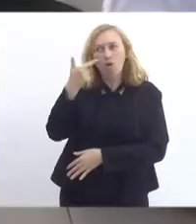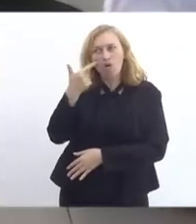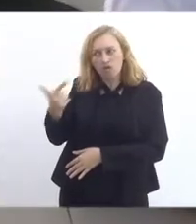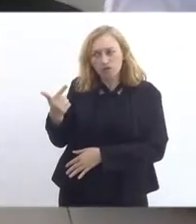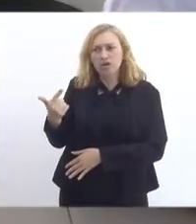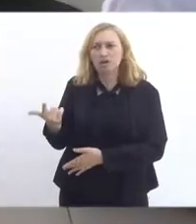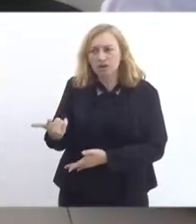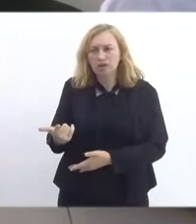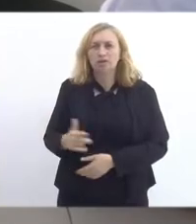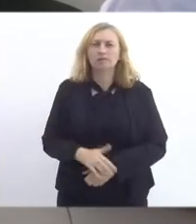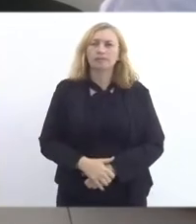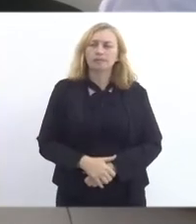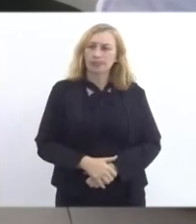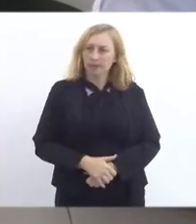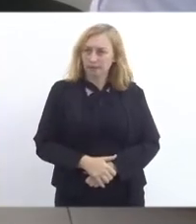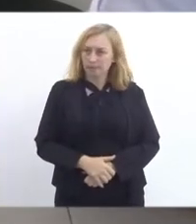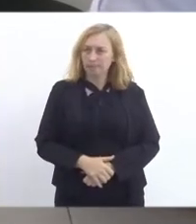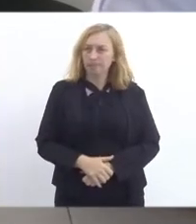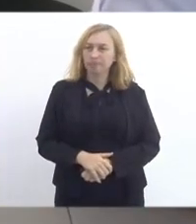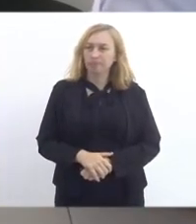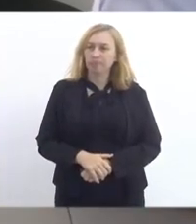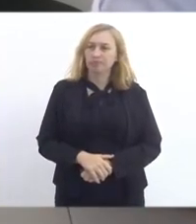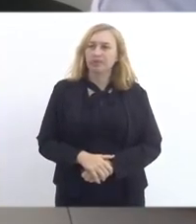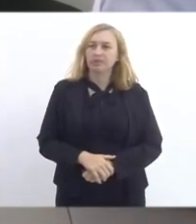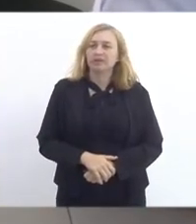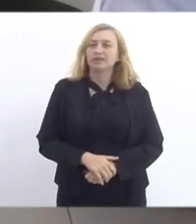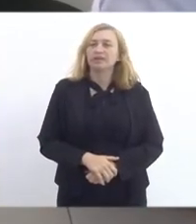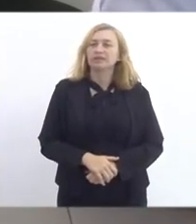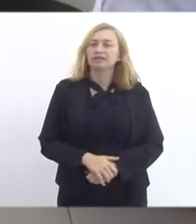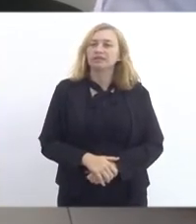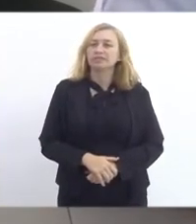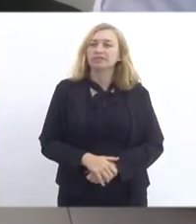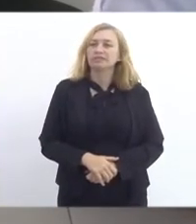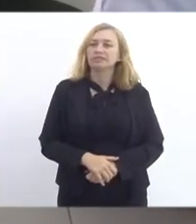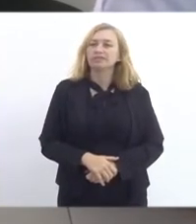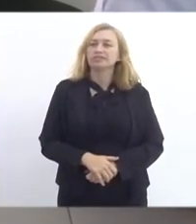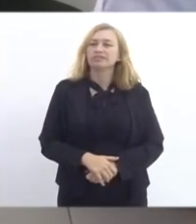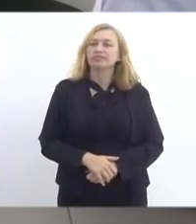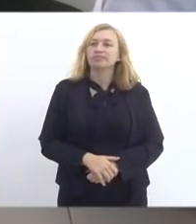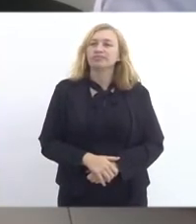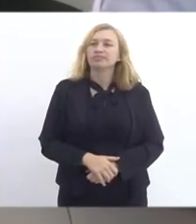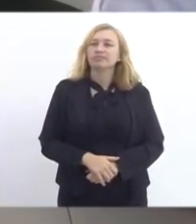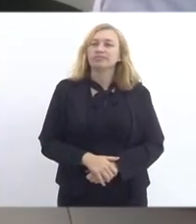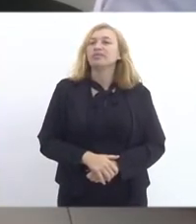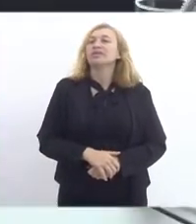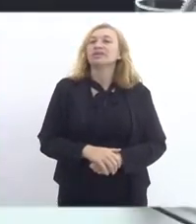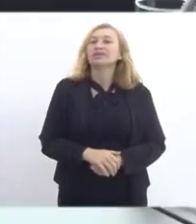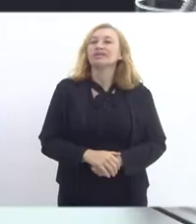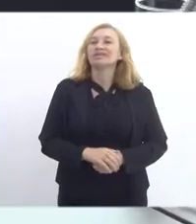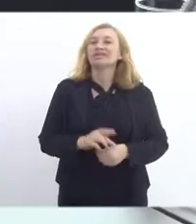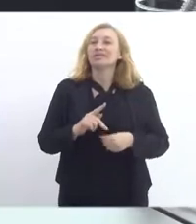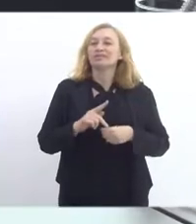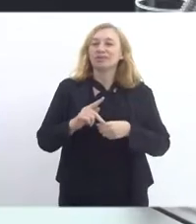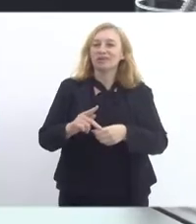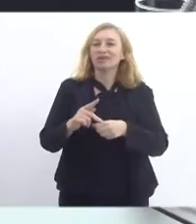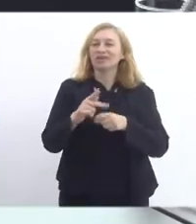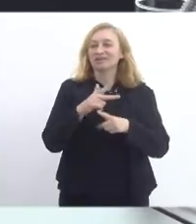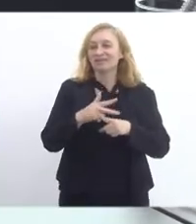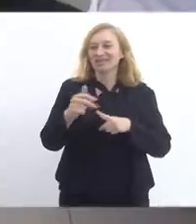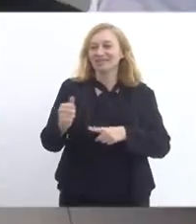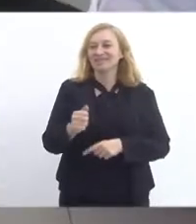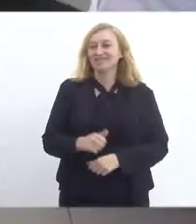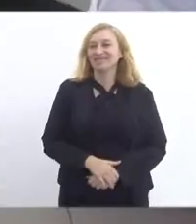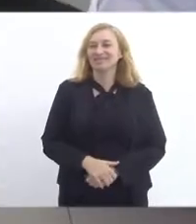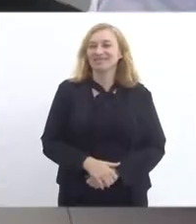te designo o procurador da minha PEC. Tá bom. Procurador do vencido.